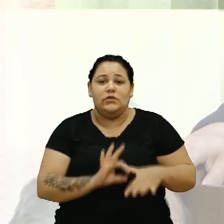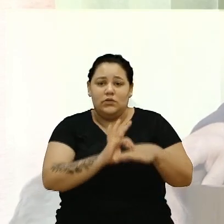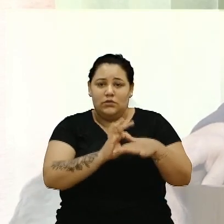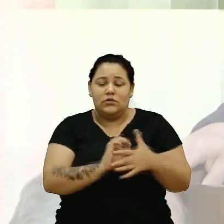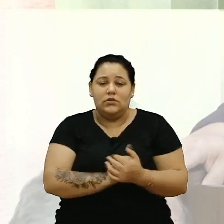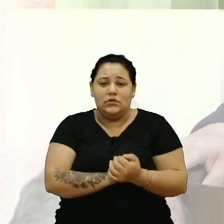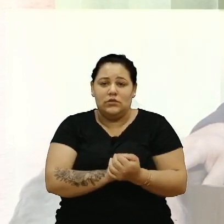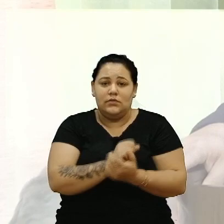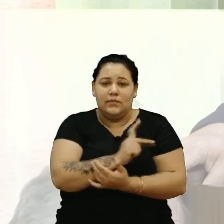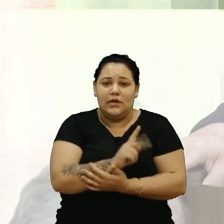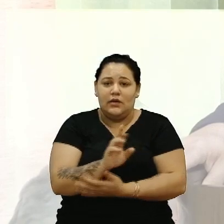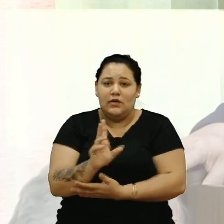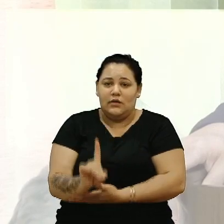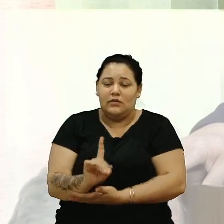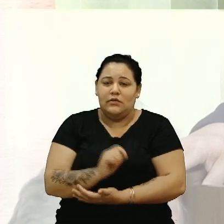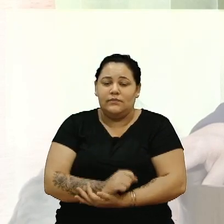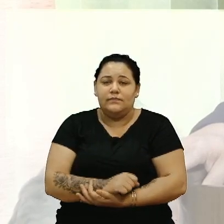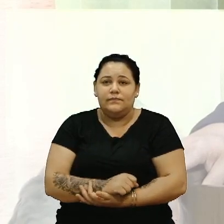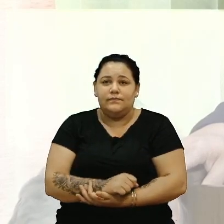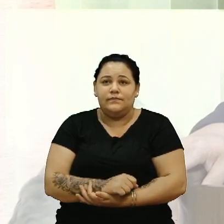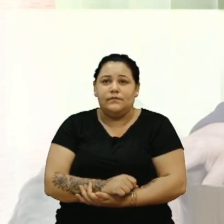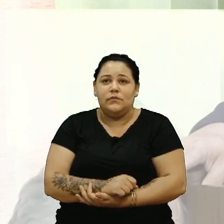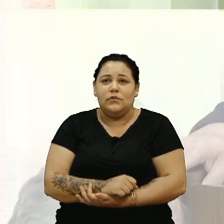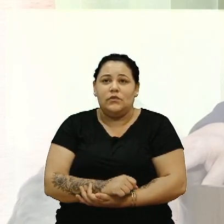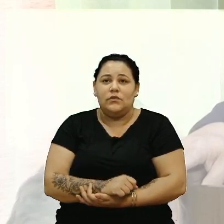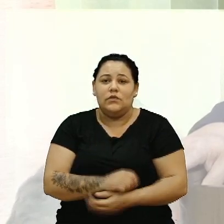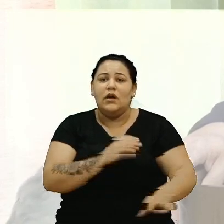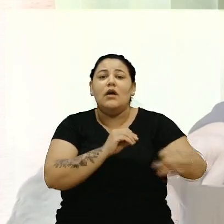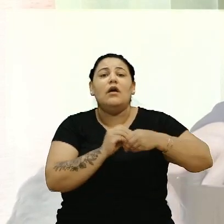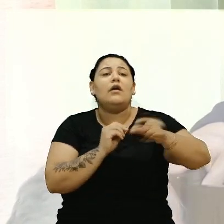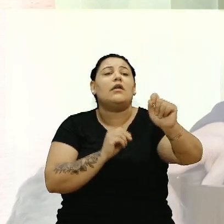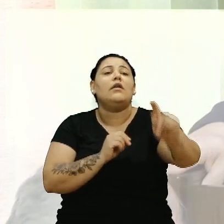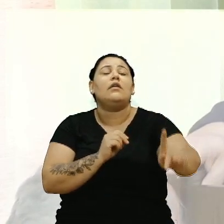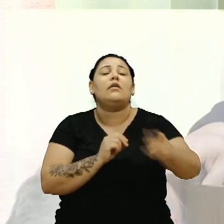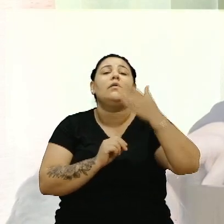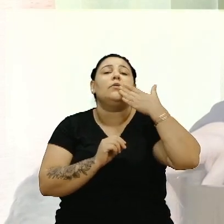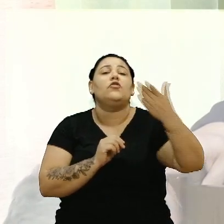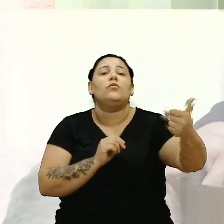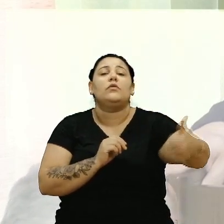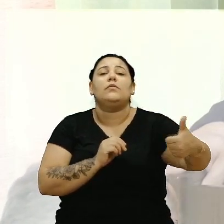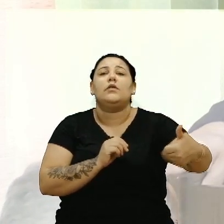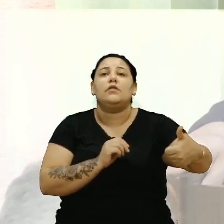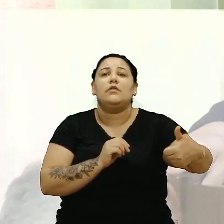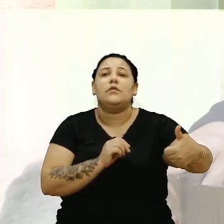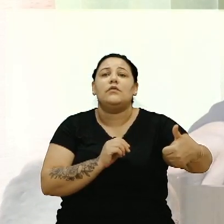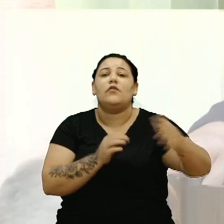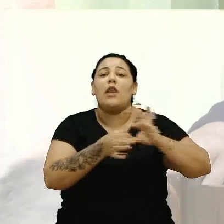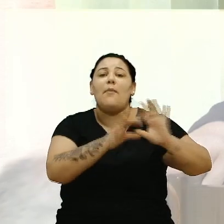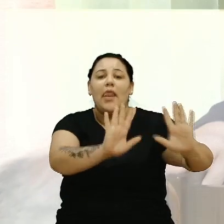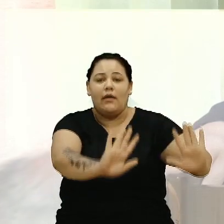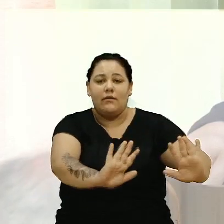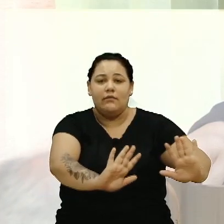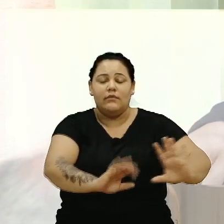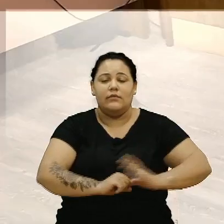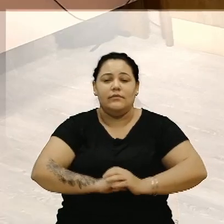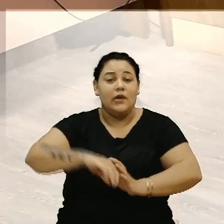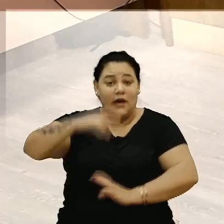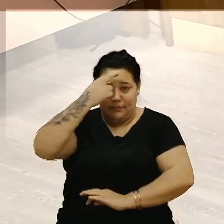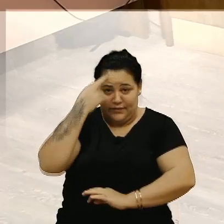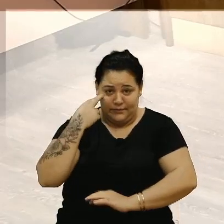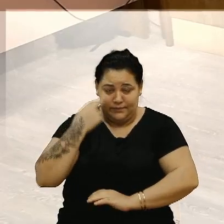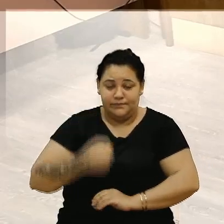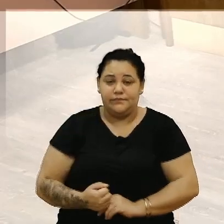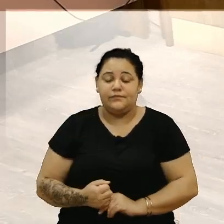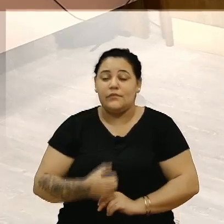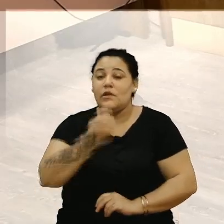bancada do PRD, vereador Lucas Gil. Quem pediu a parte? Eu também. Quem pediu a parte primeiro? Agora já vou ceder então da parte. Bom, vereador Lucas, em